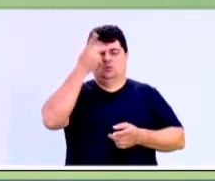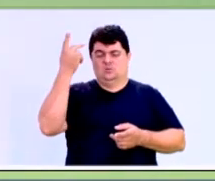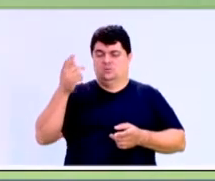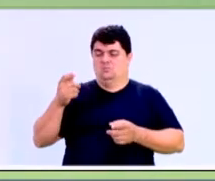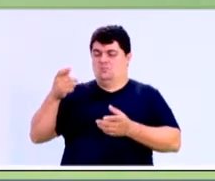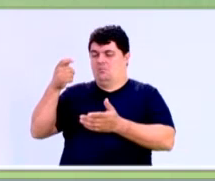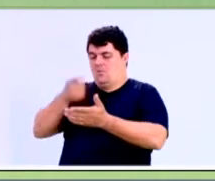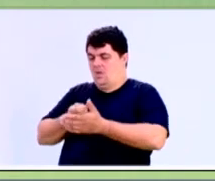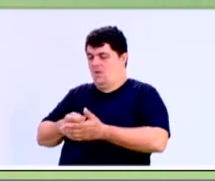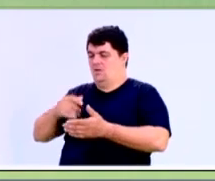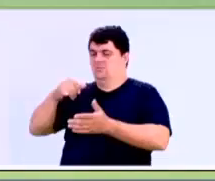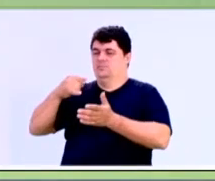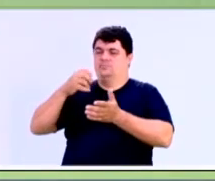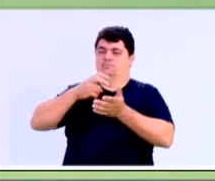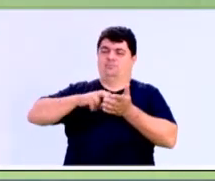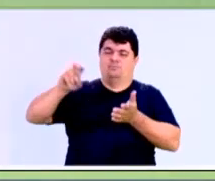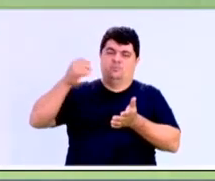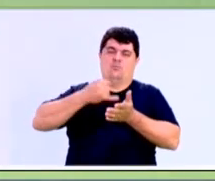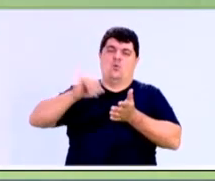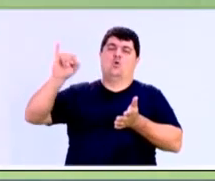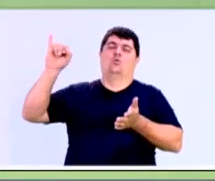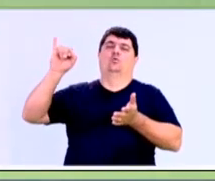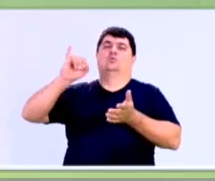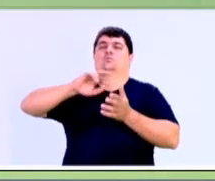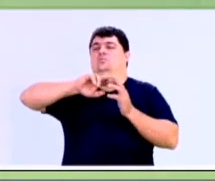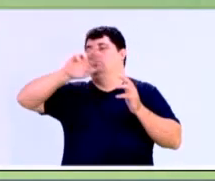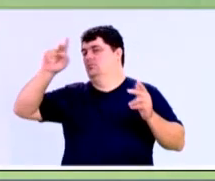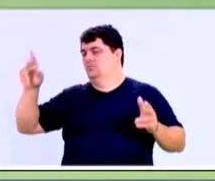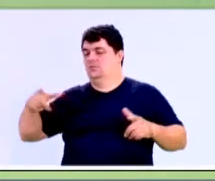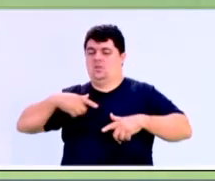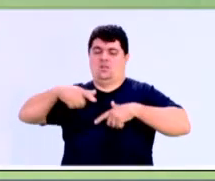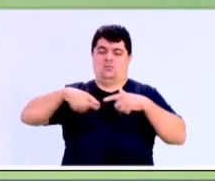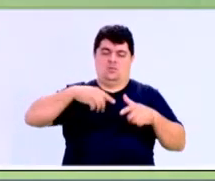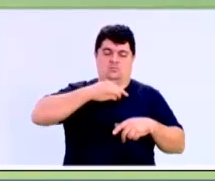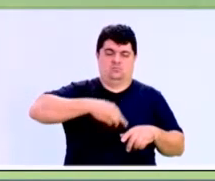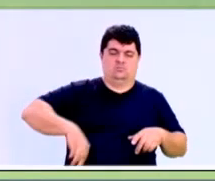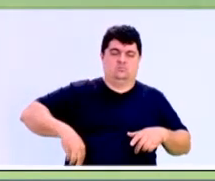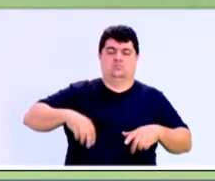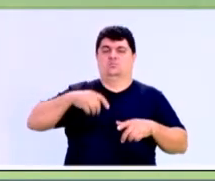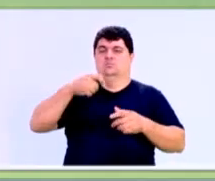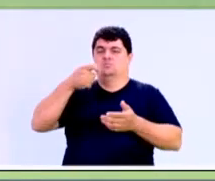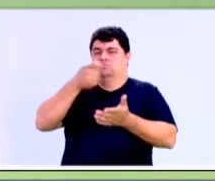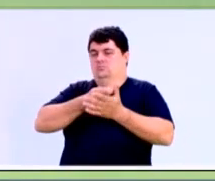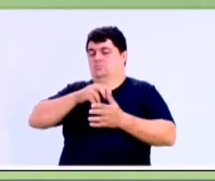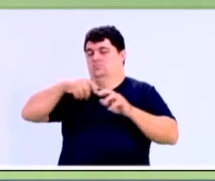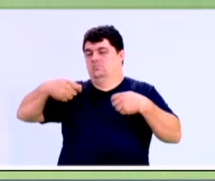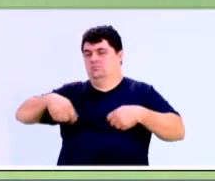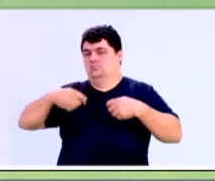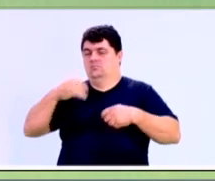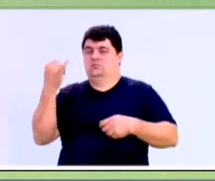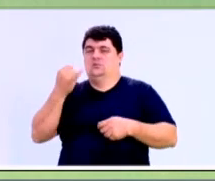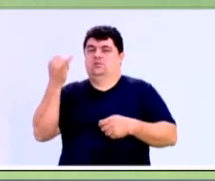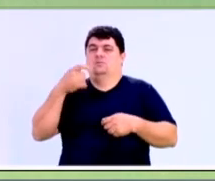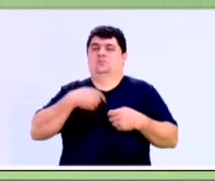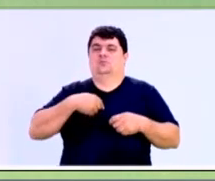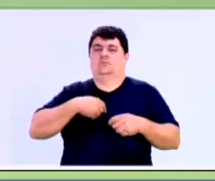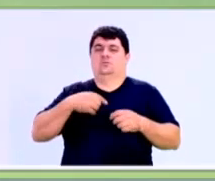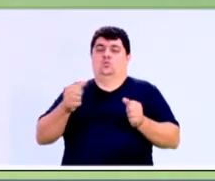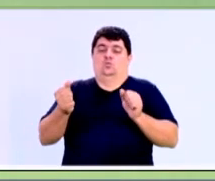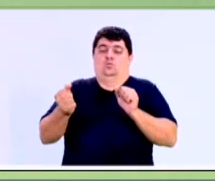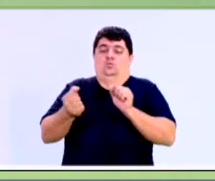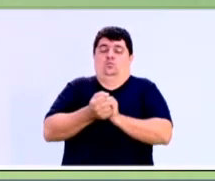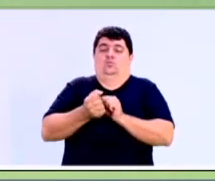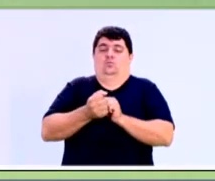minhas obrigações fiscais, são minhas obrigações trabalhistas e sociais e são as minhas provisões, tudo ligado à minha atividade